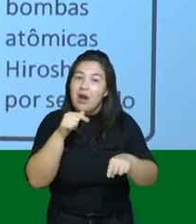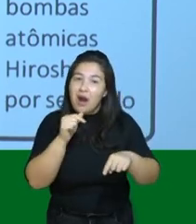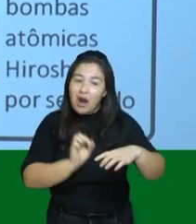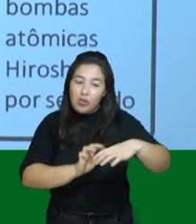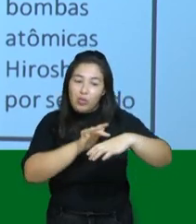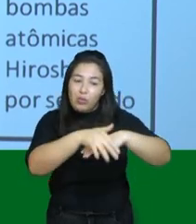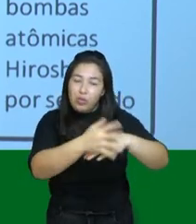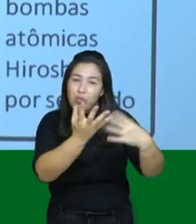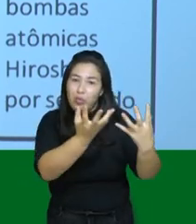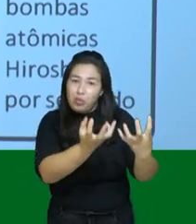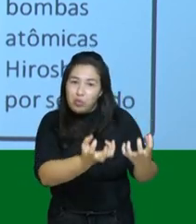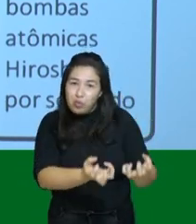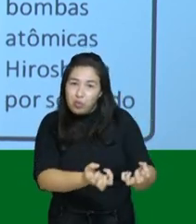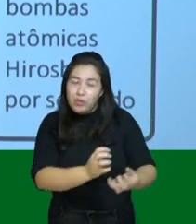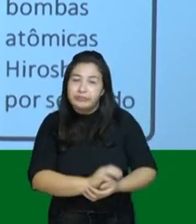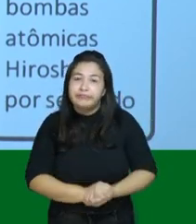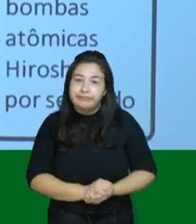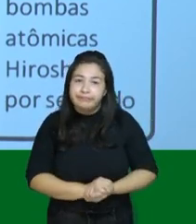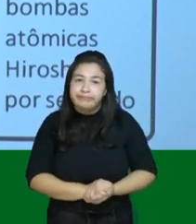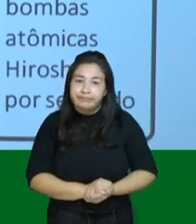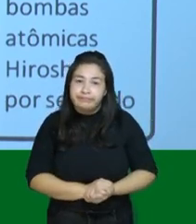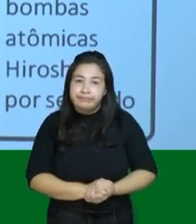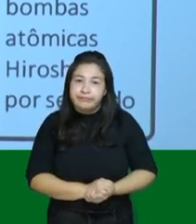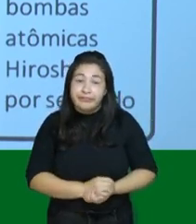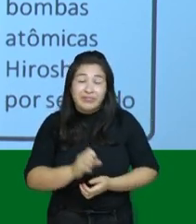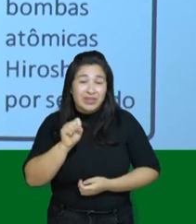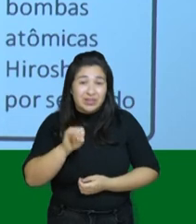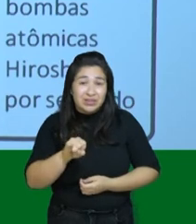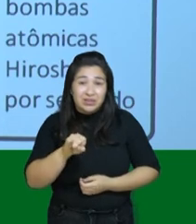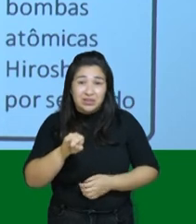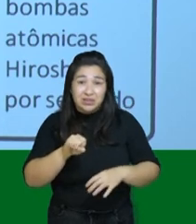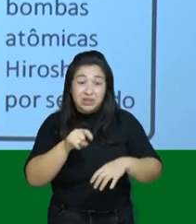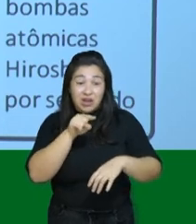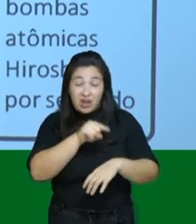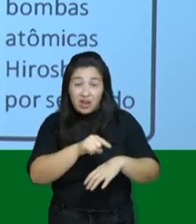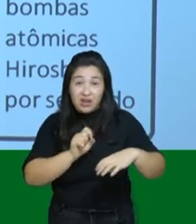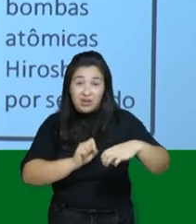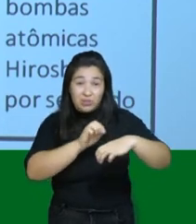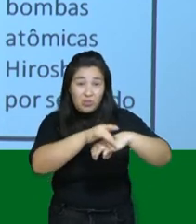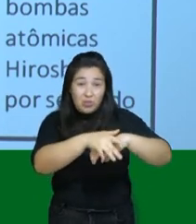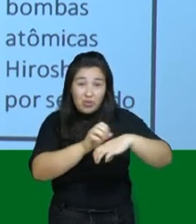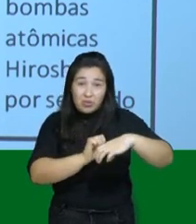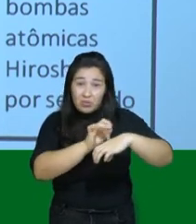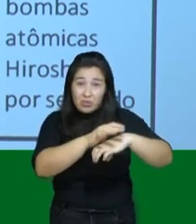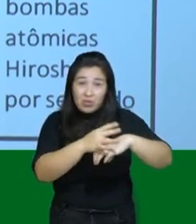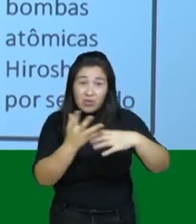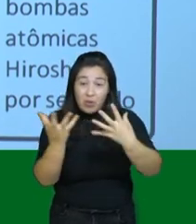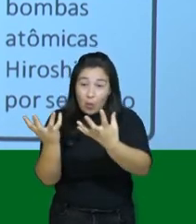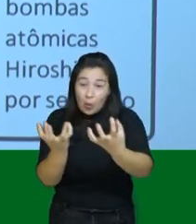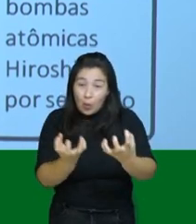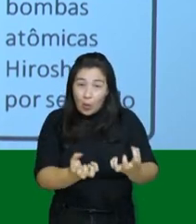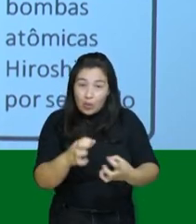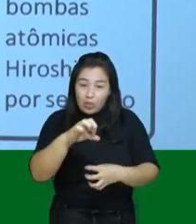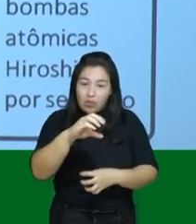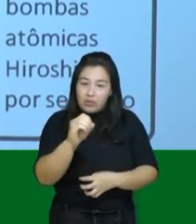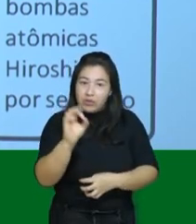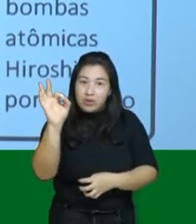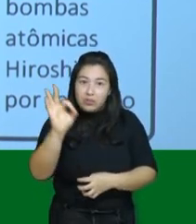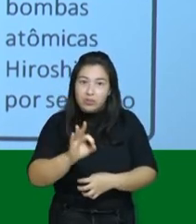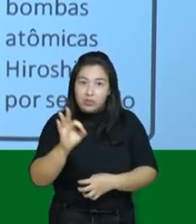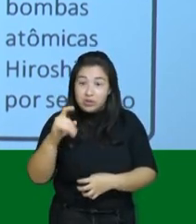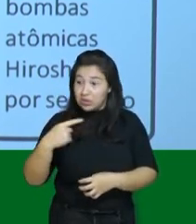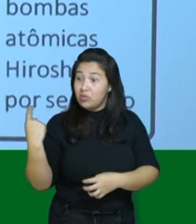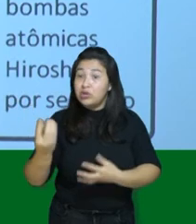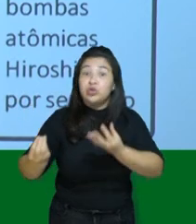média global é só de 1,2 graus. Se o oceano não estivesse pegando esses 90%, a gente estaria, não sei como,